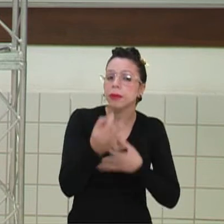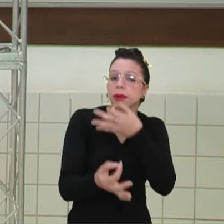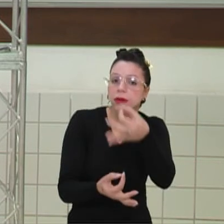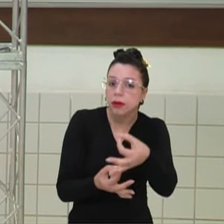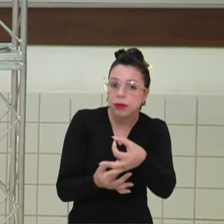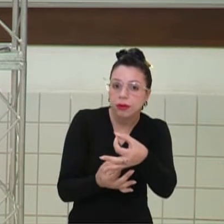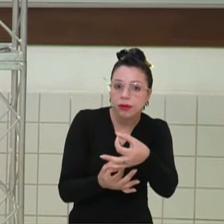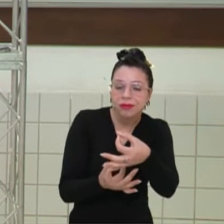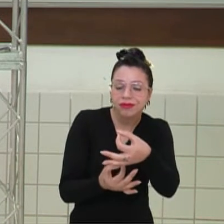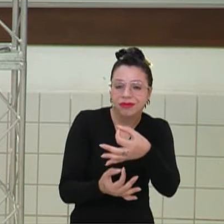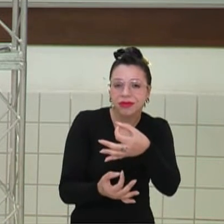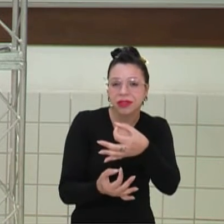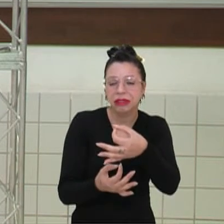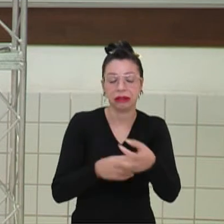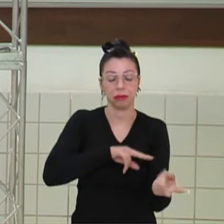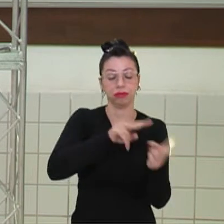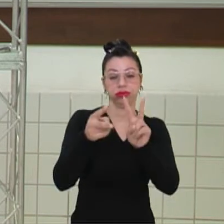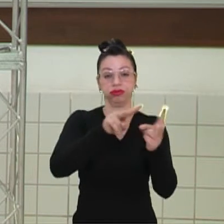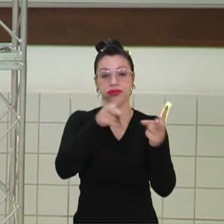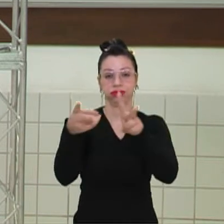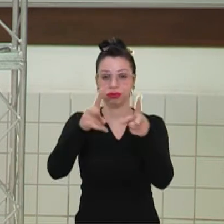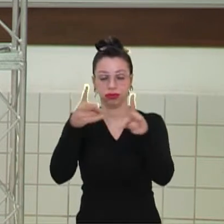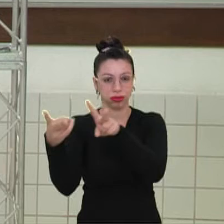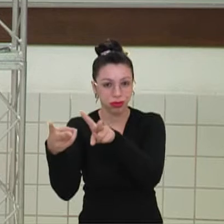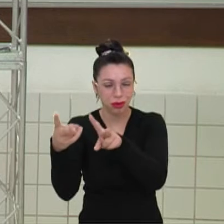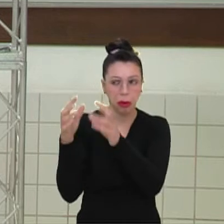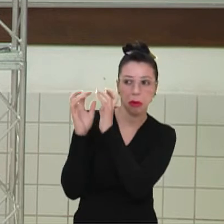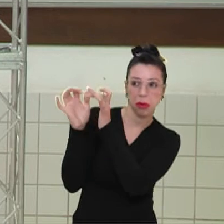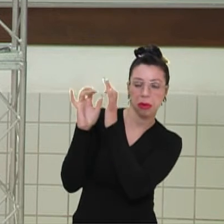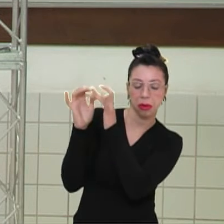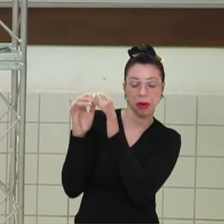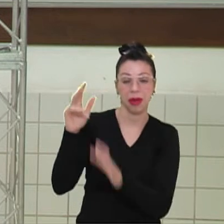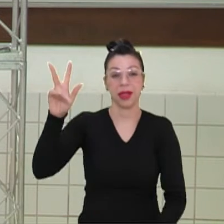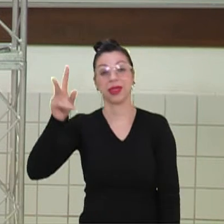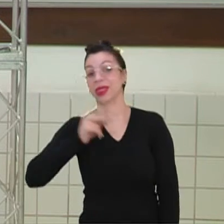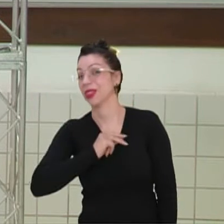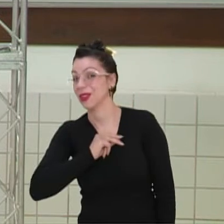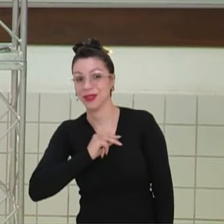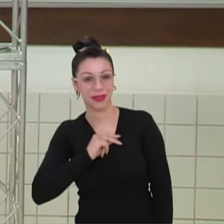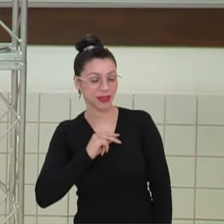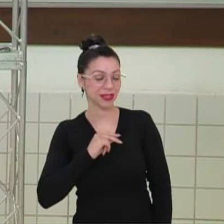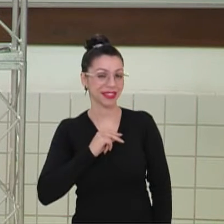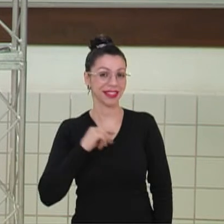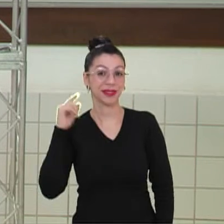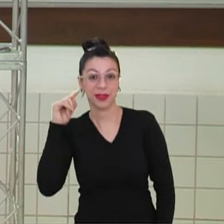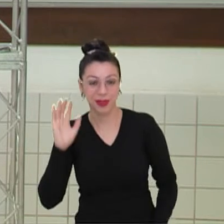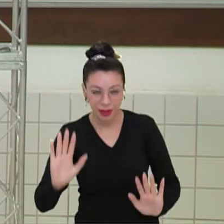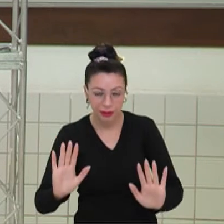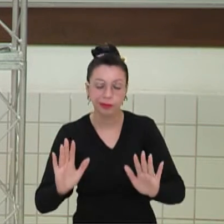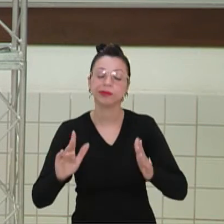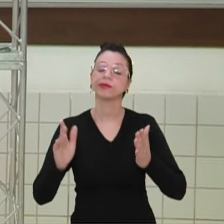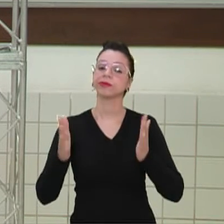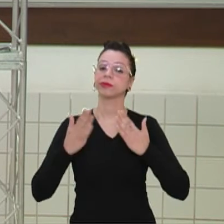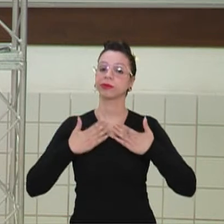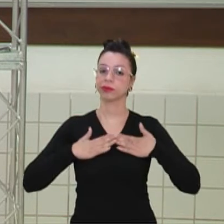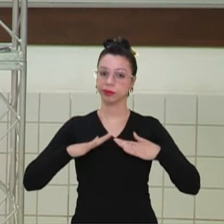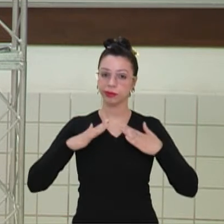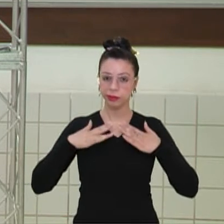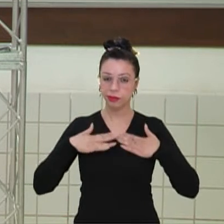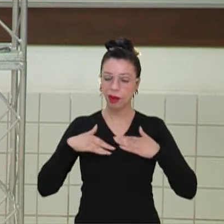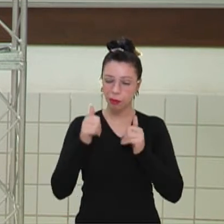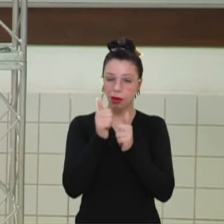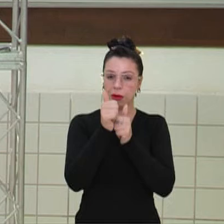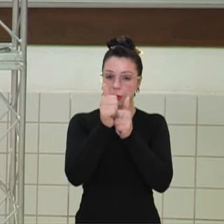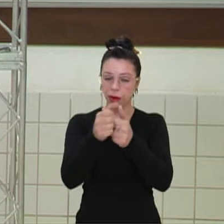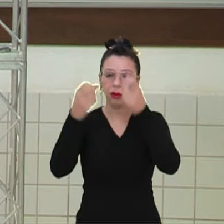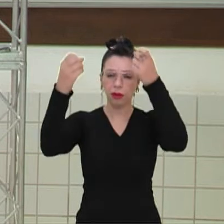data? Muitos transitores, resistores, neurônios, uau! Loucura, né? Mas calma, vamos lá. Vamos me acompanha